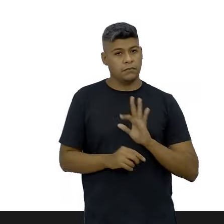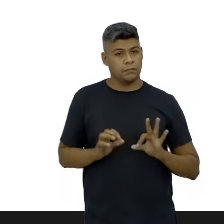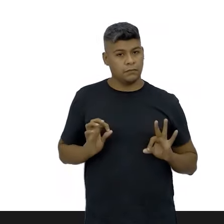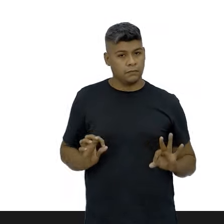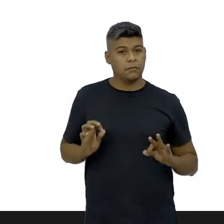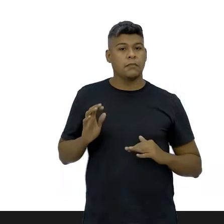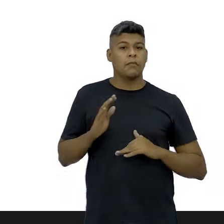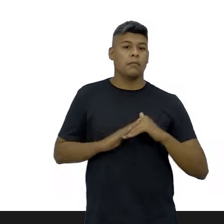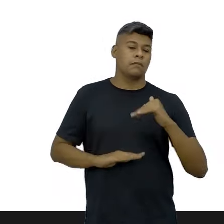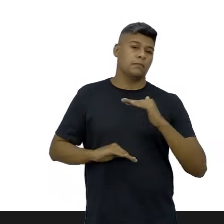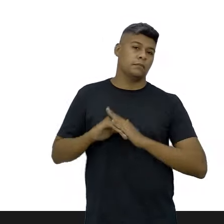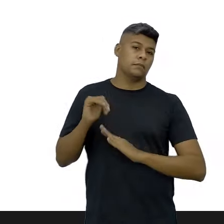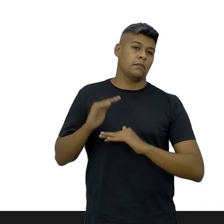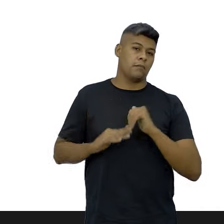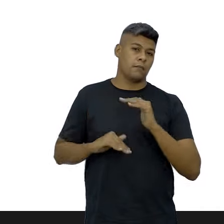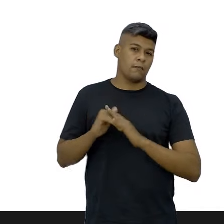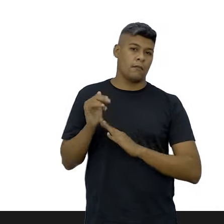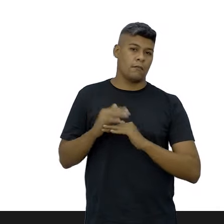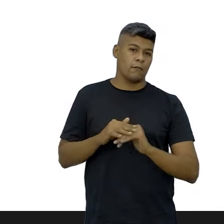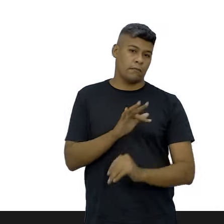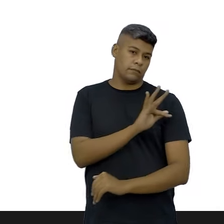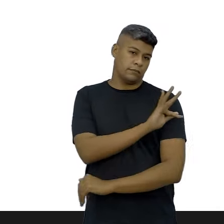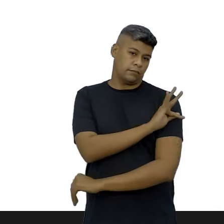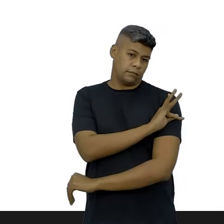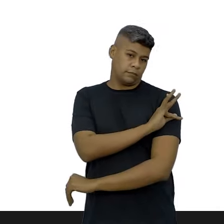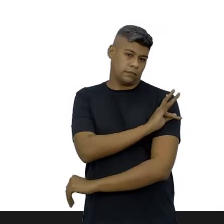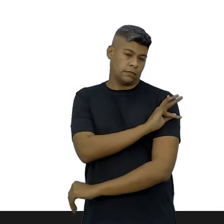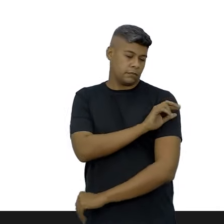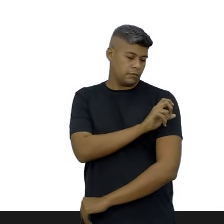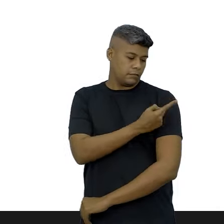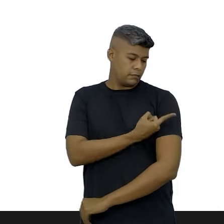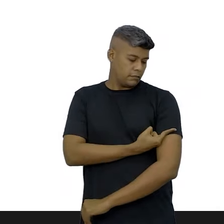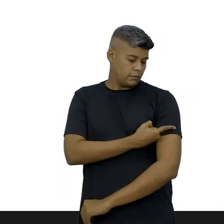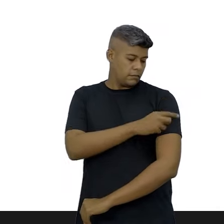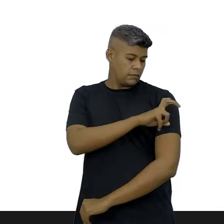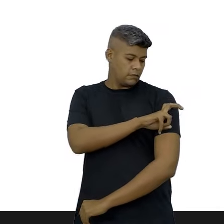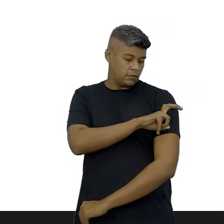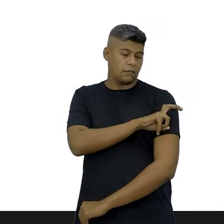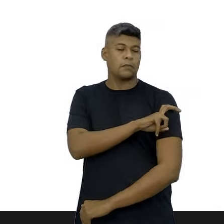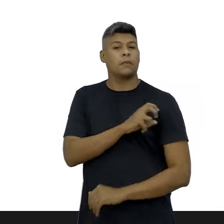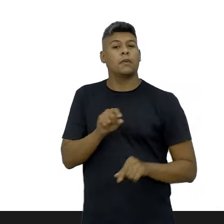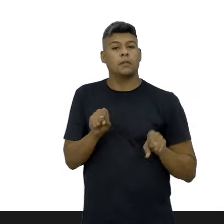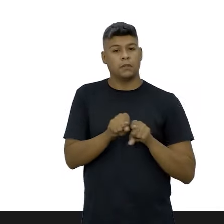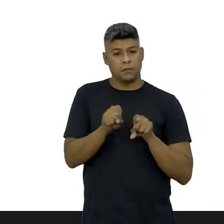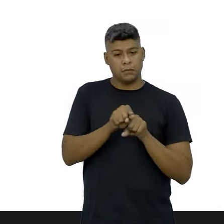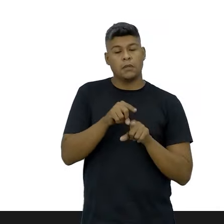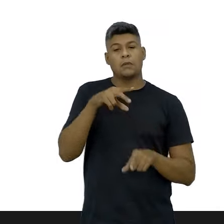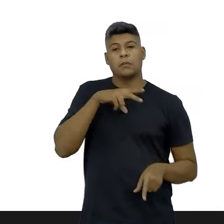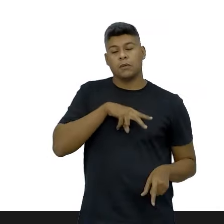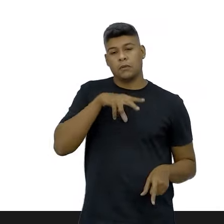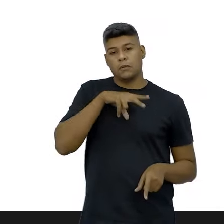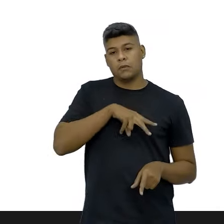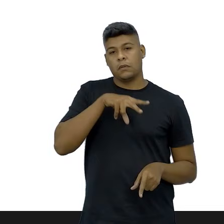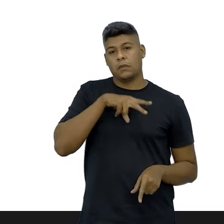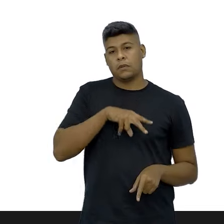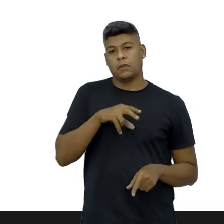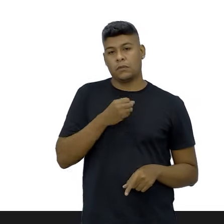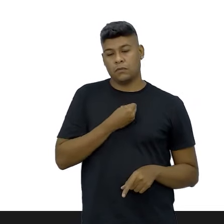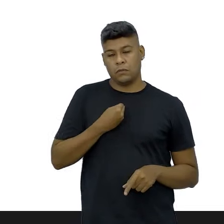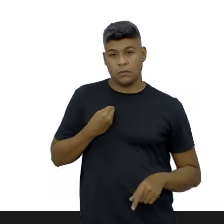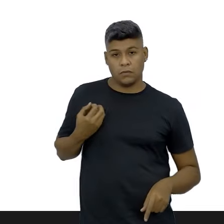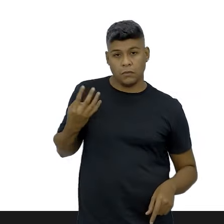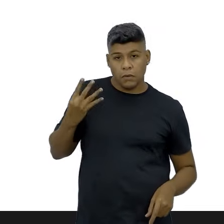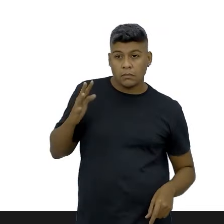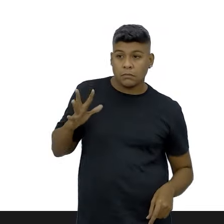a habilidade do ensino fundamental do primeiro ao quinto, de língua portuguesa de número 4, que diz identificar